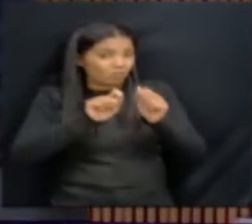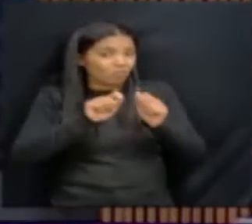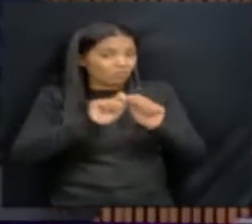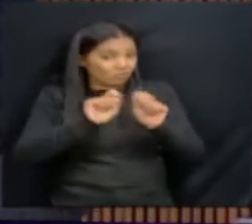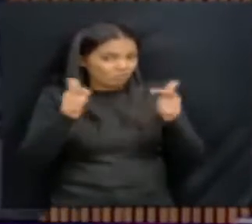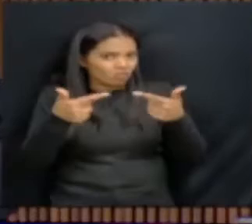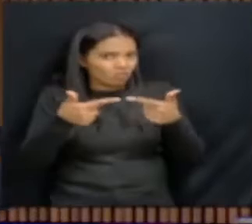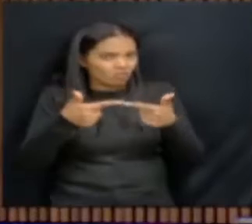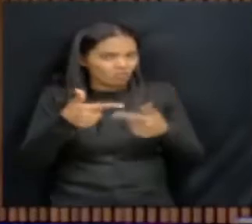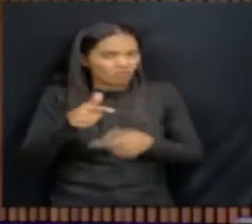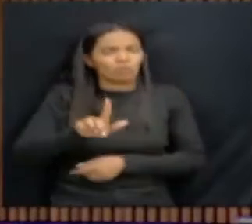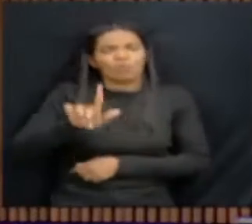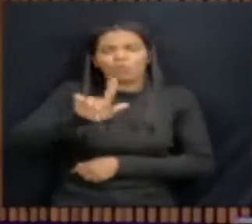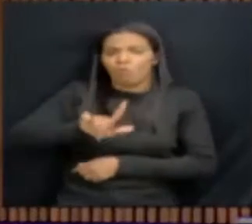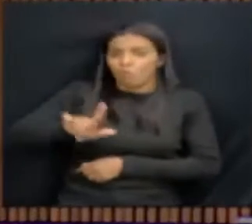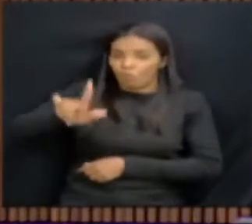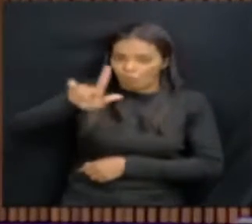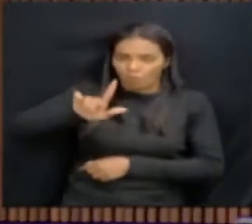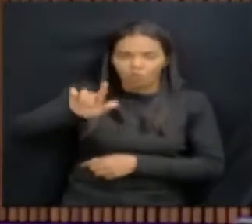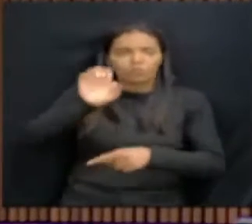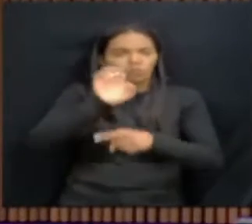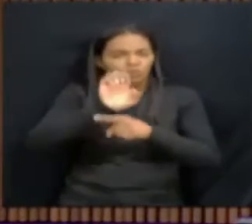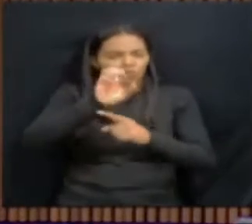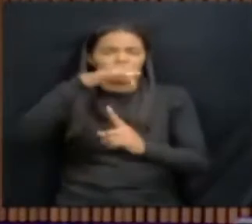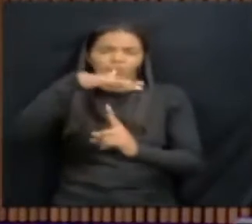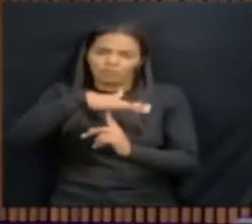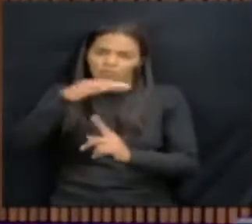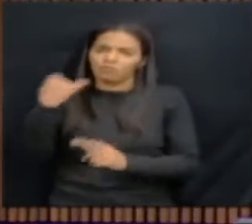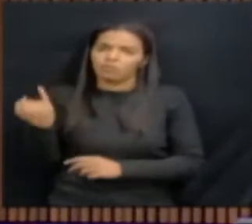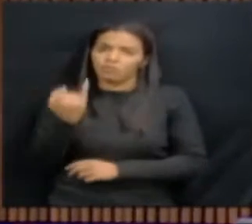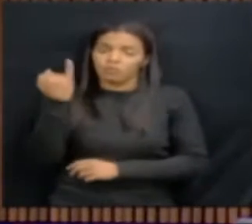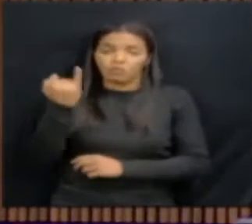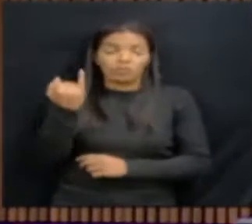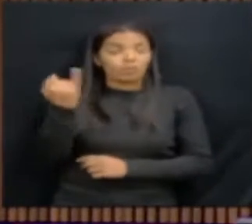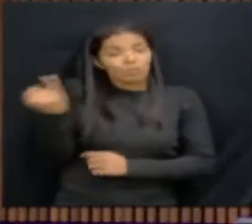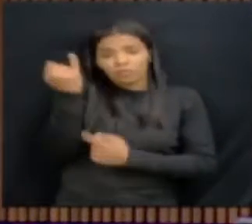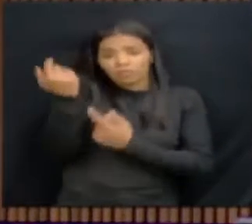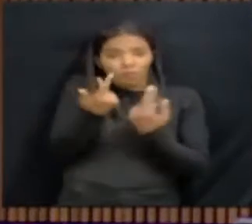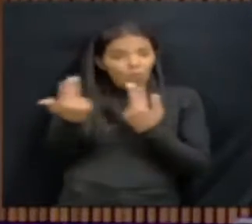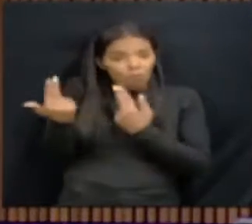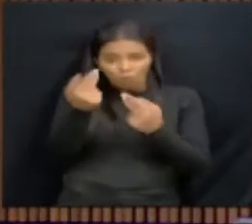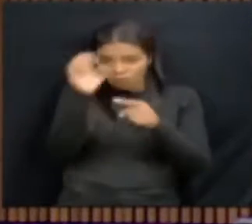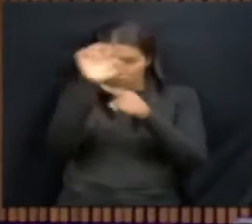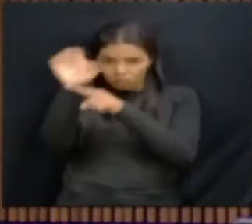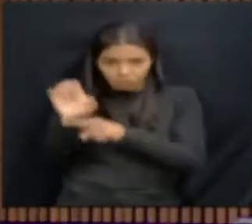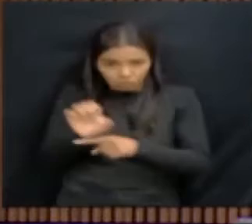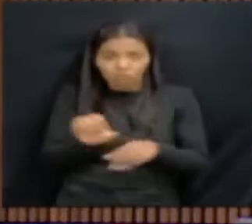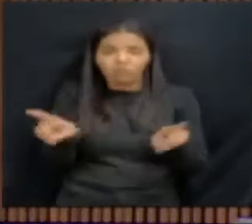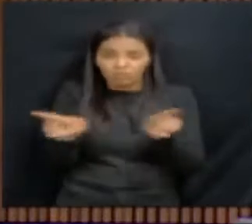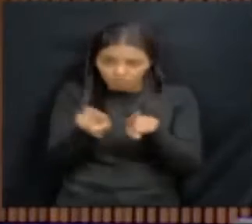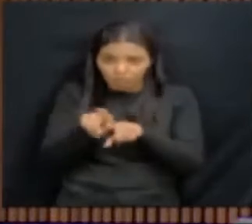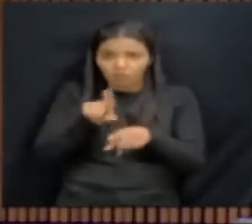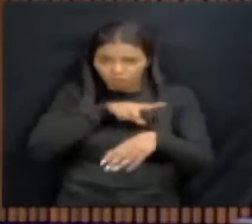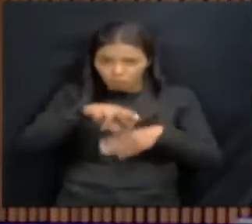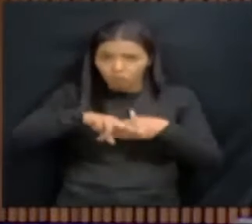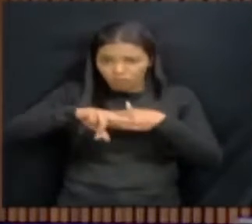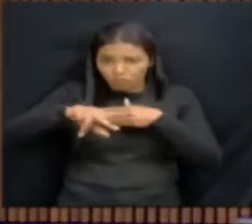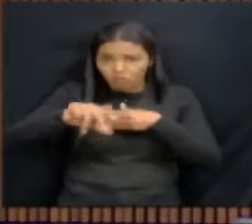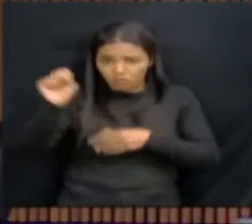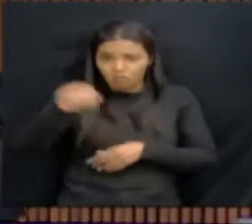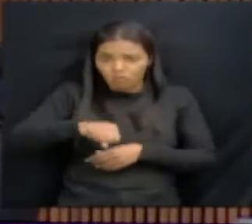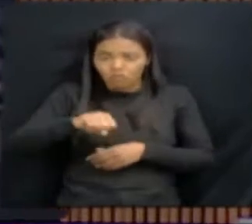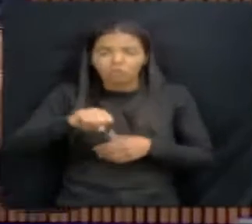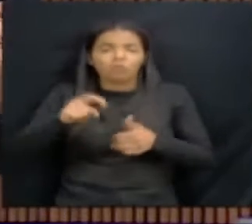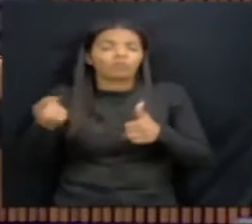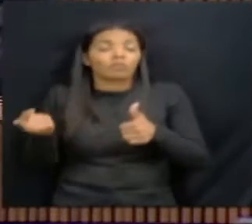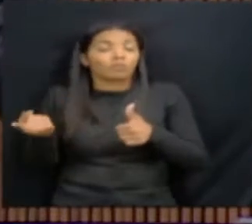o Paraná é um Estado importante, como todos os outros, e também sofre consequências sobre isso.